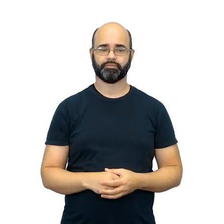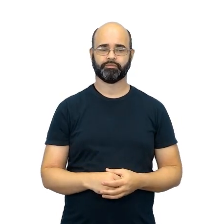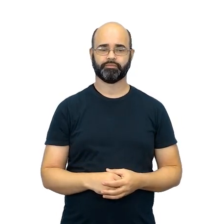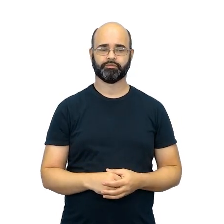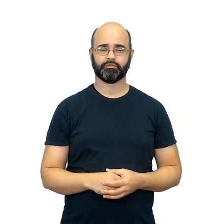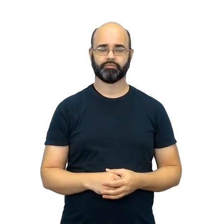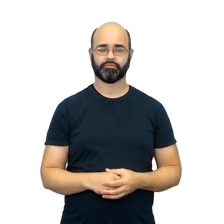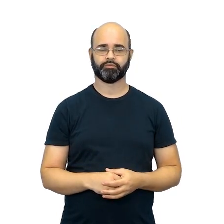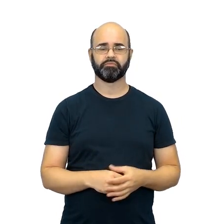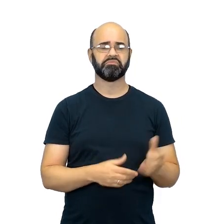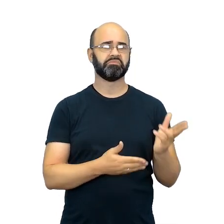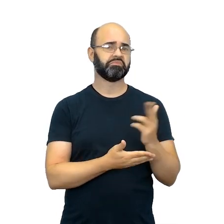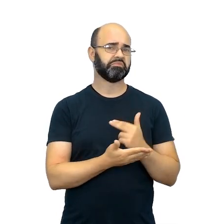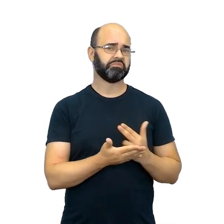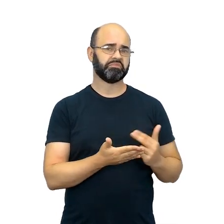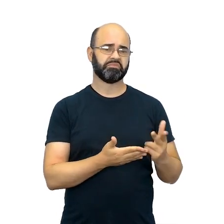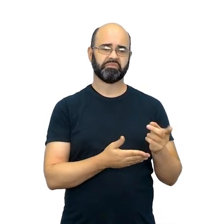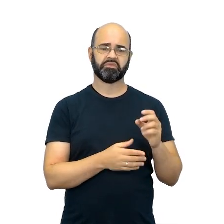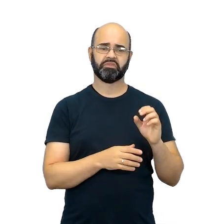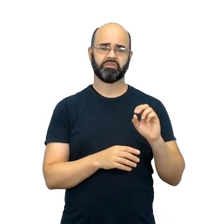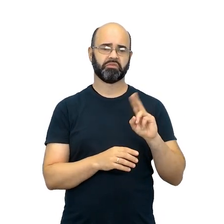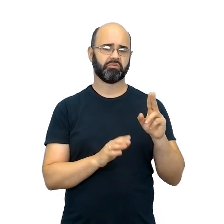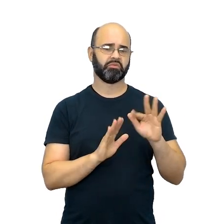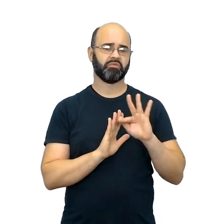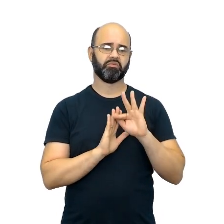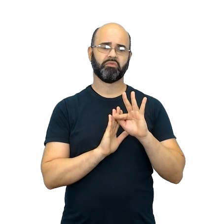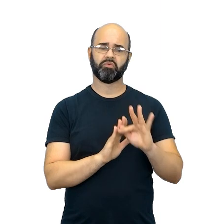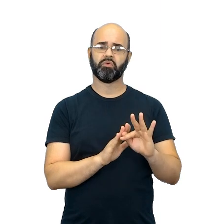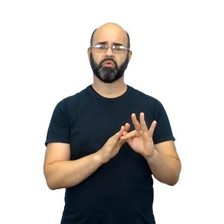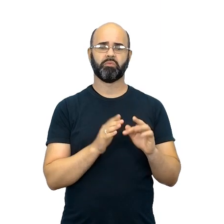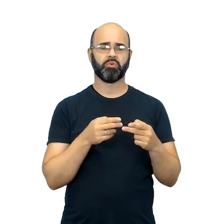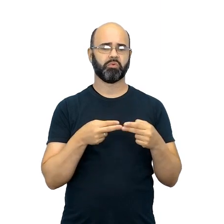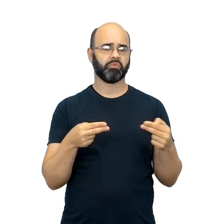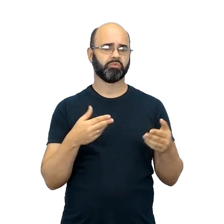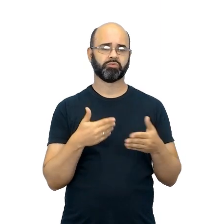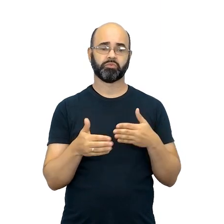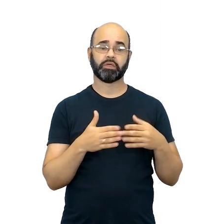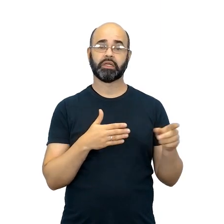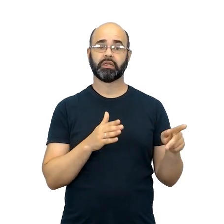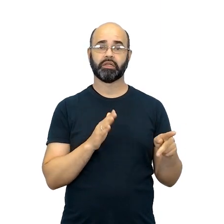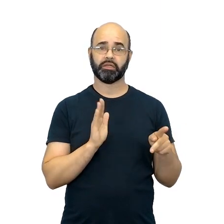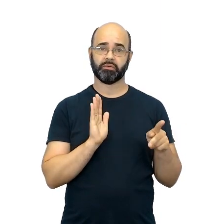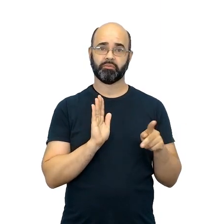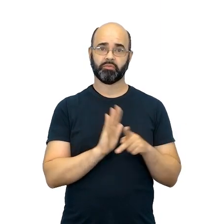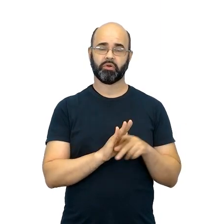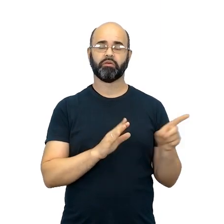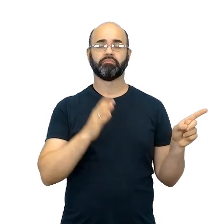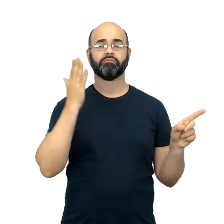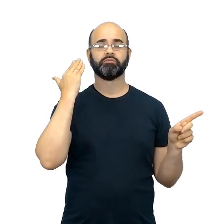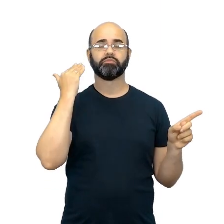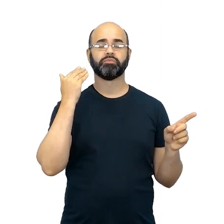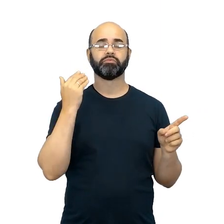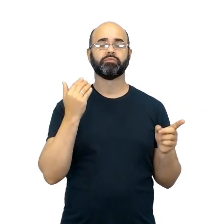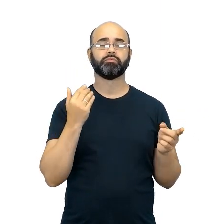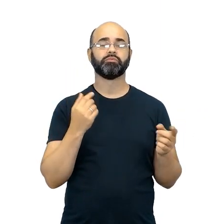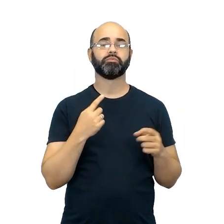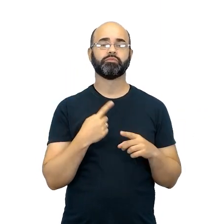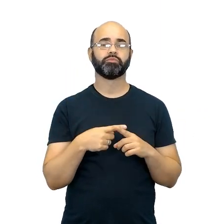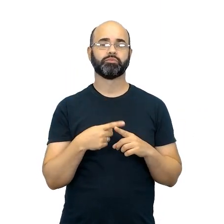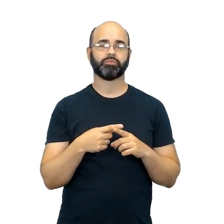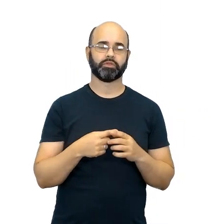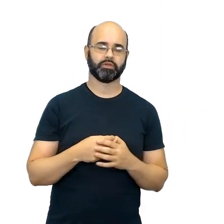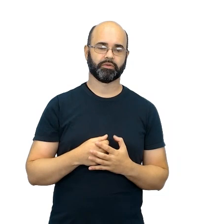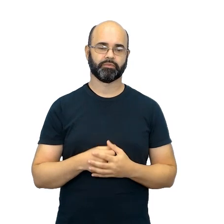um desenho, uma fórmula, alguma coisa sobre a contribuição dele, o experimento que ele fez tal, para colocar ali.